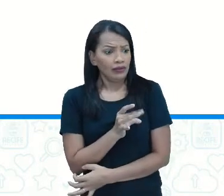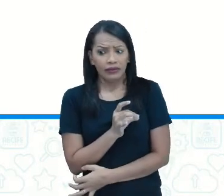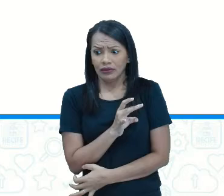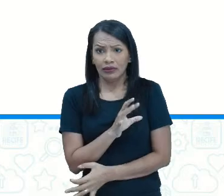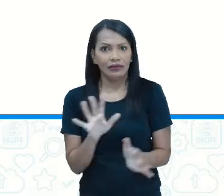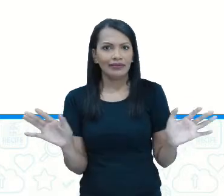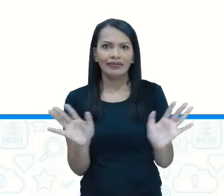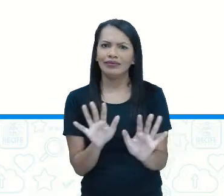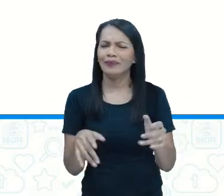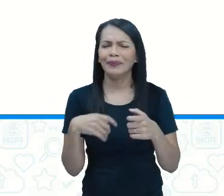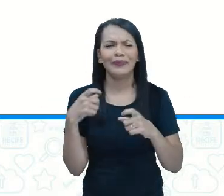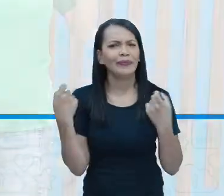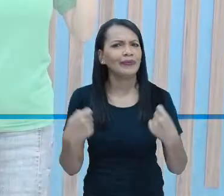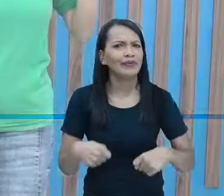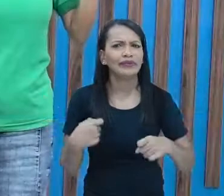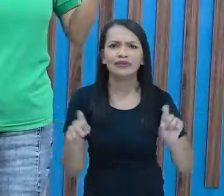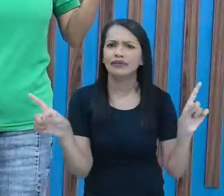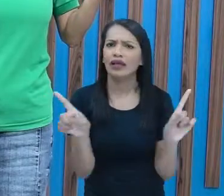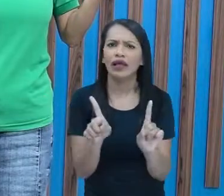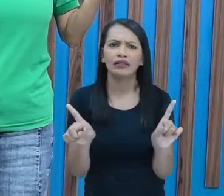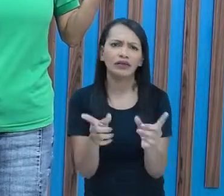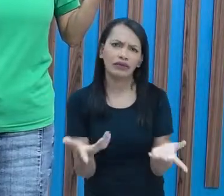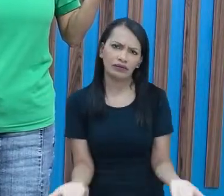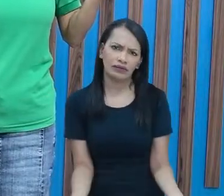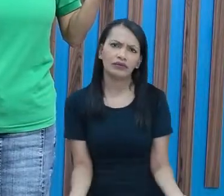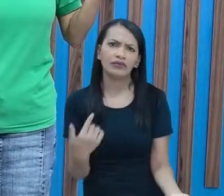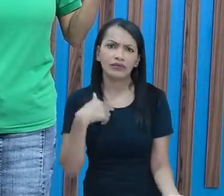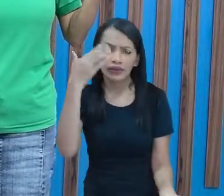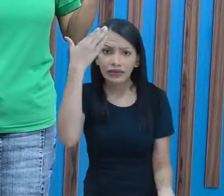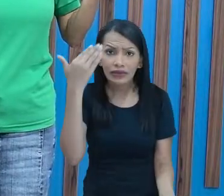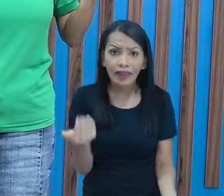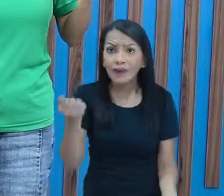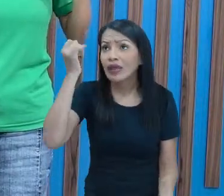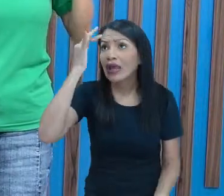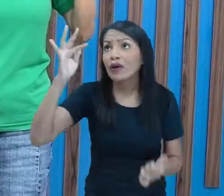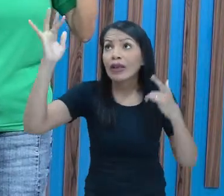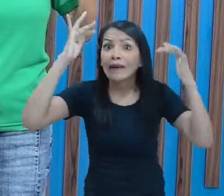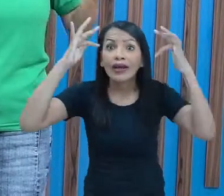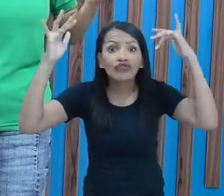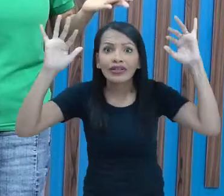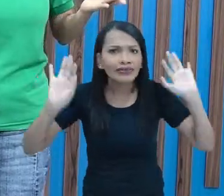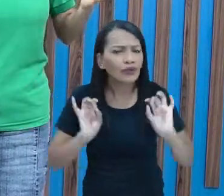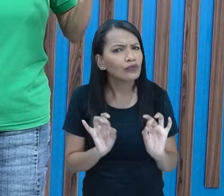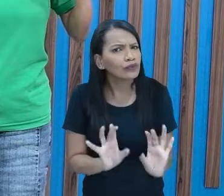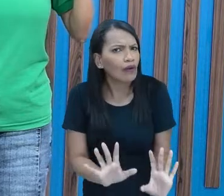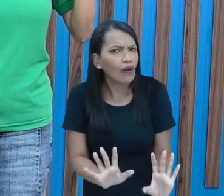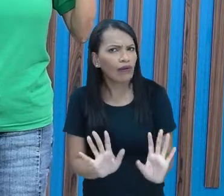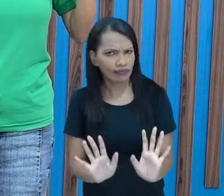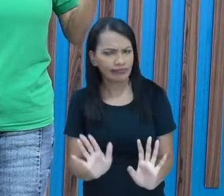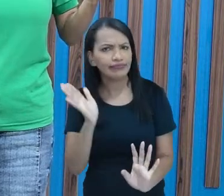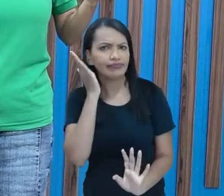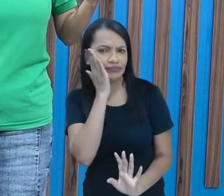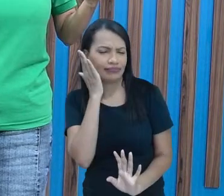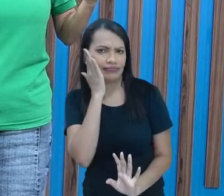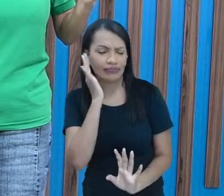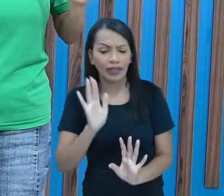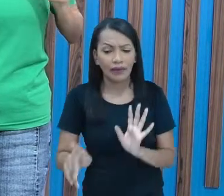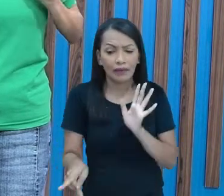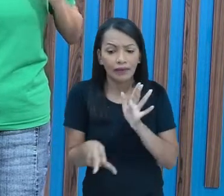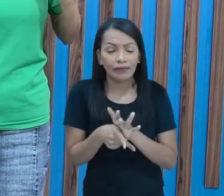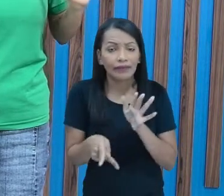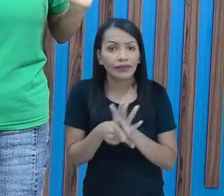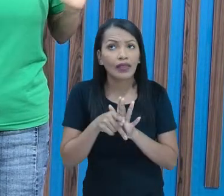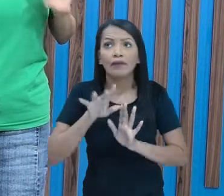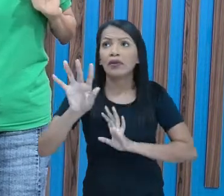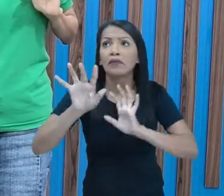Então, você já sabe, não é? Foi da imaginação de um povo, de uma população, de uma região, não é? Então,